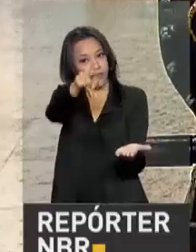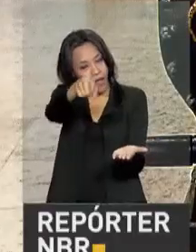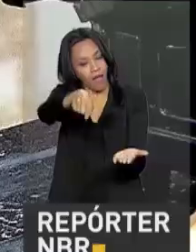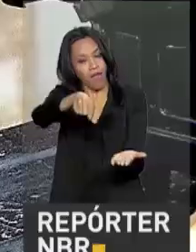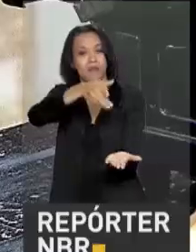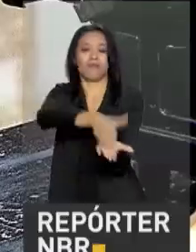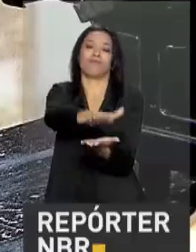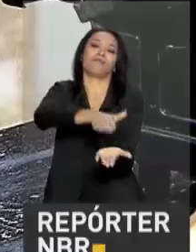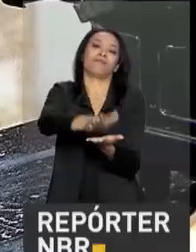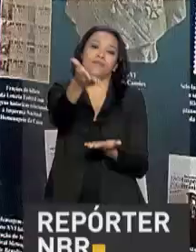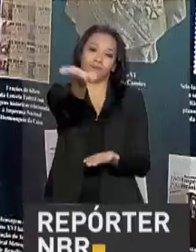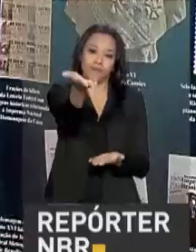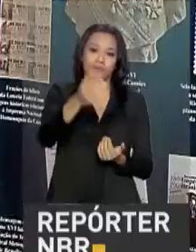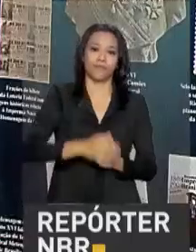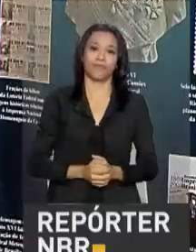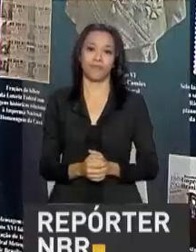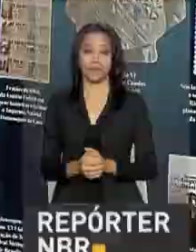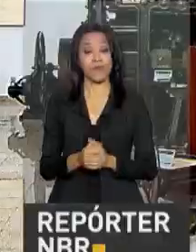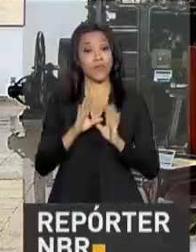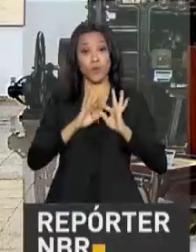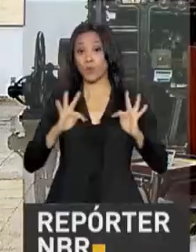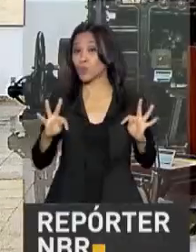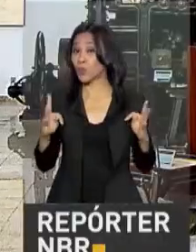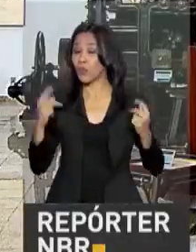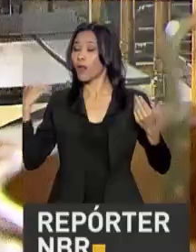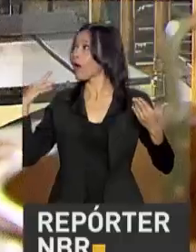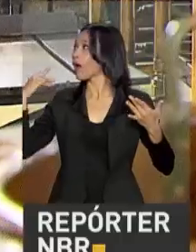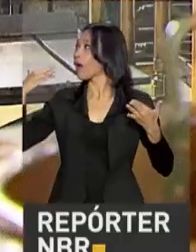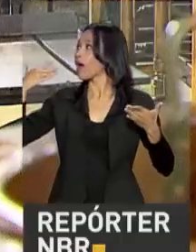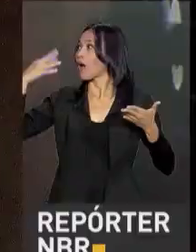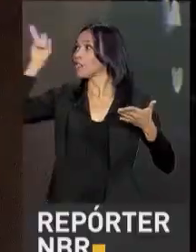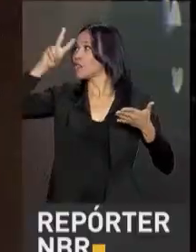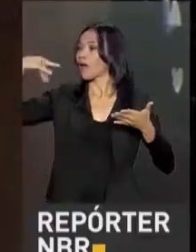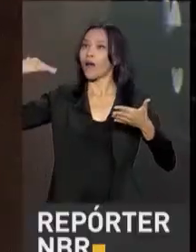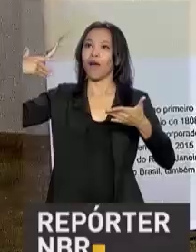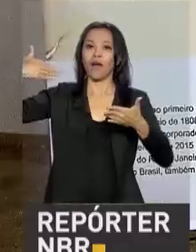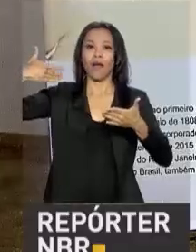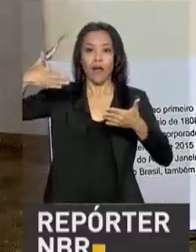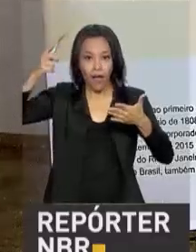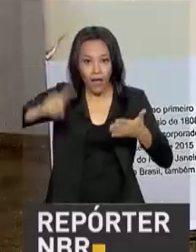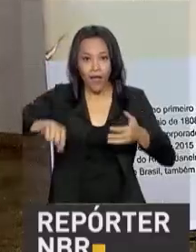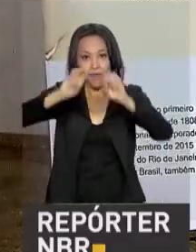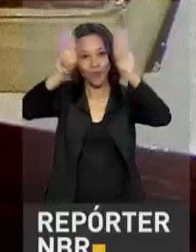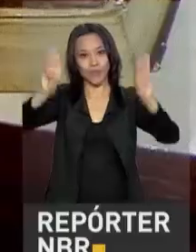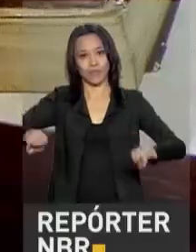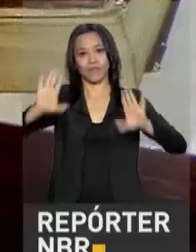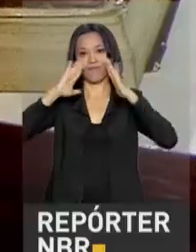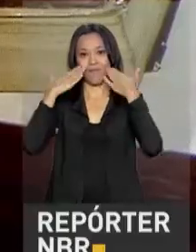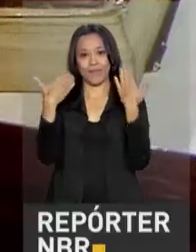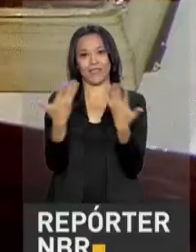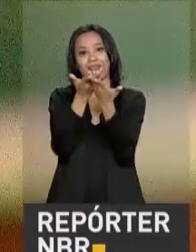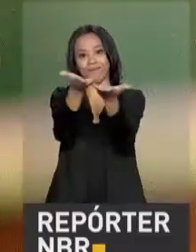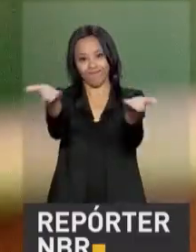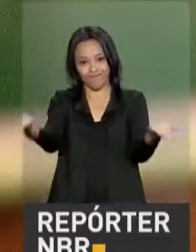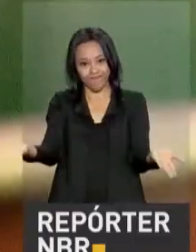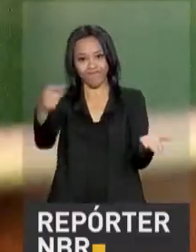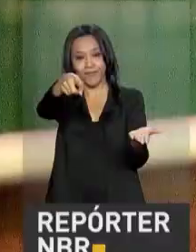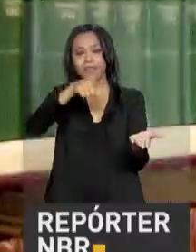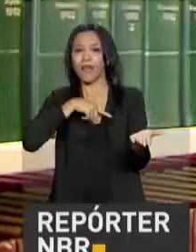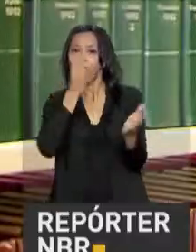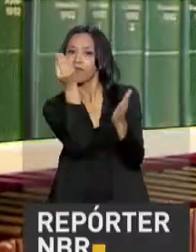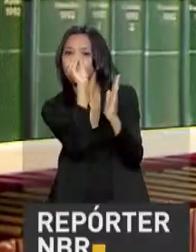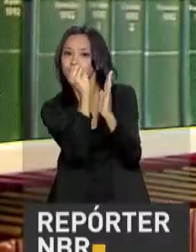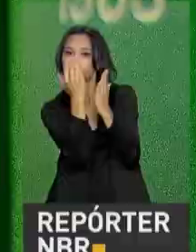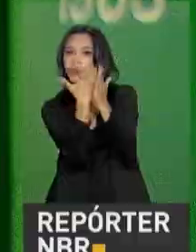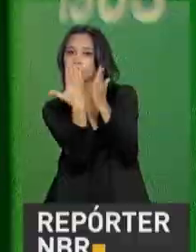então Imprensa Régia. Toda essa história é contada no museu e também está registrada nos livros